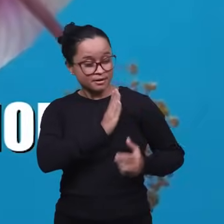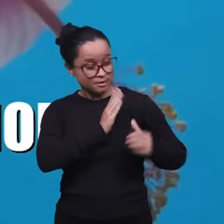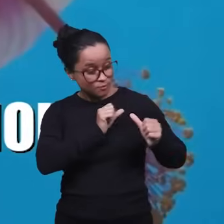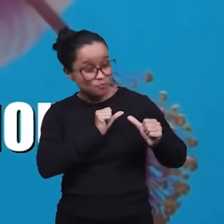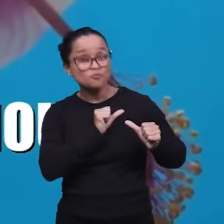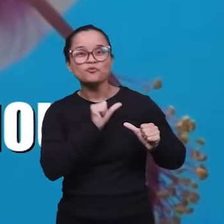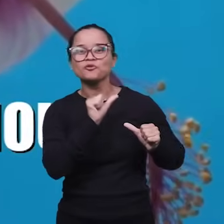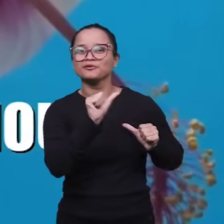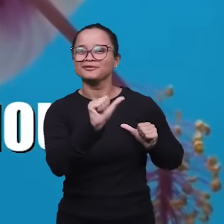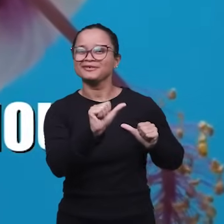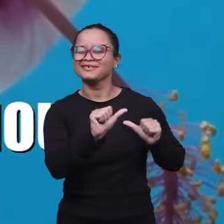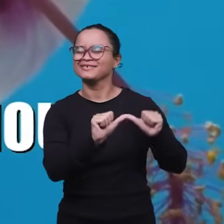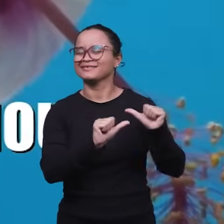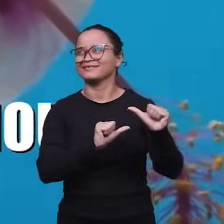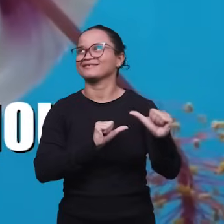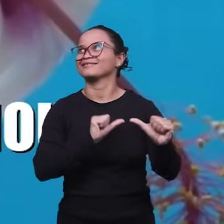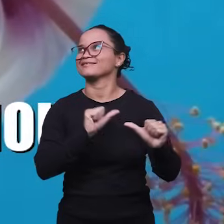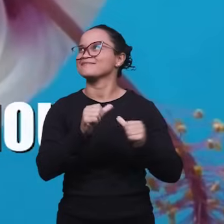me